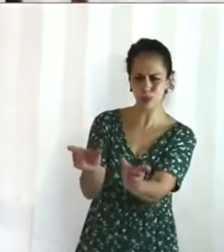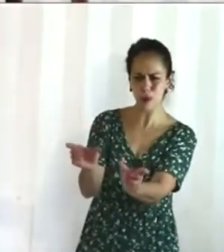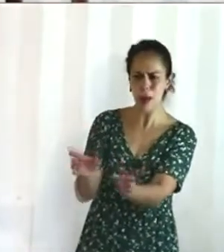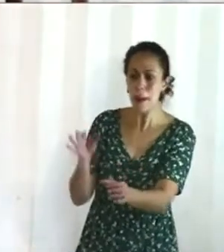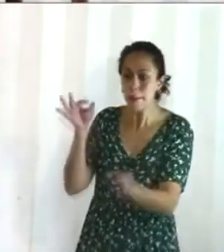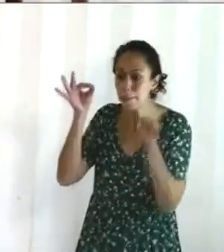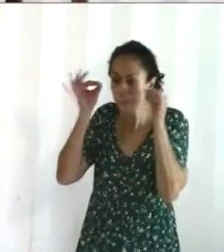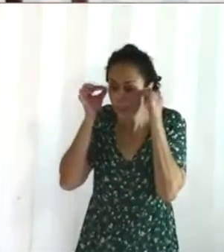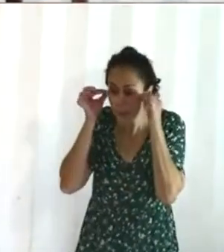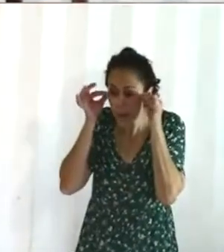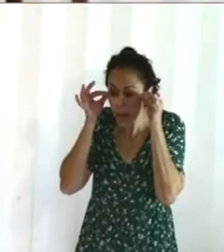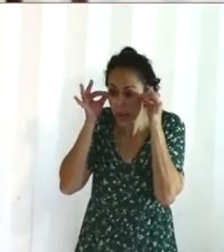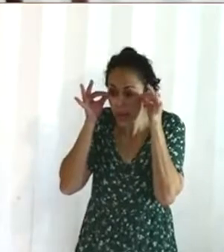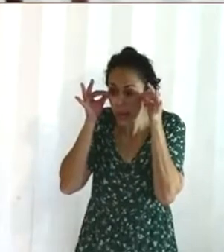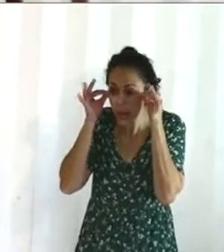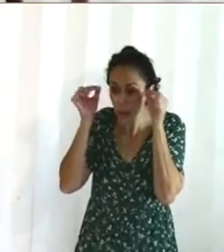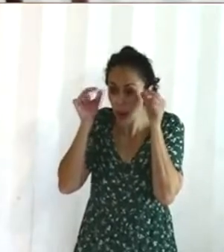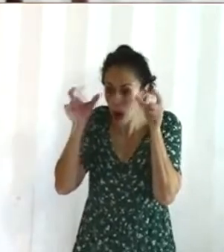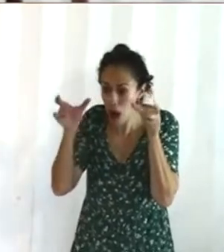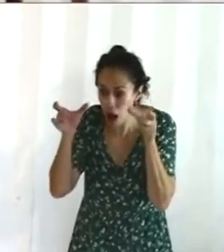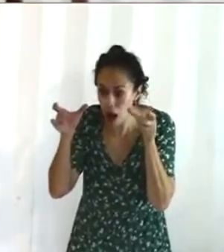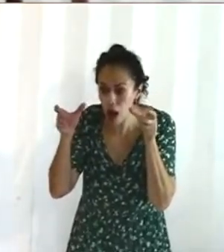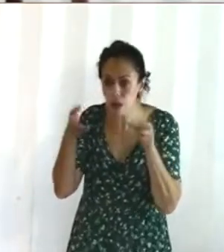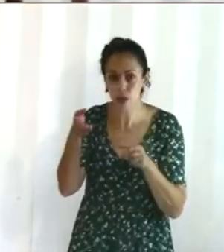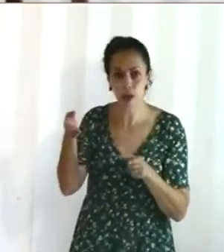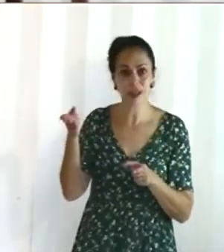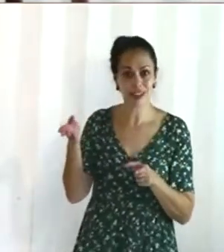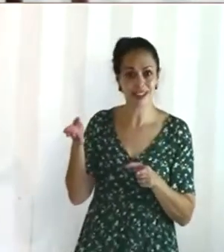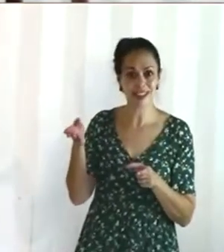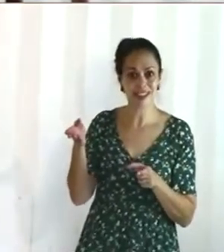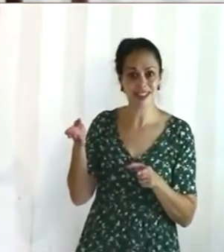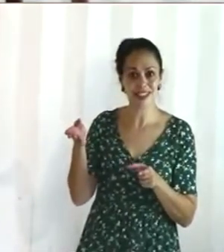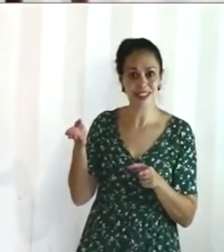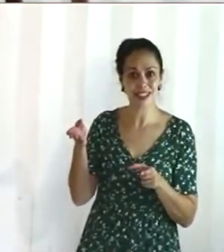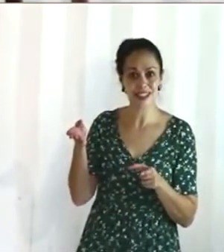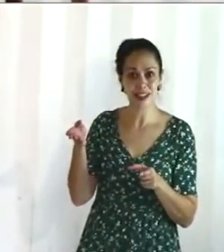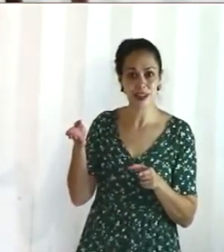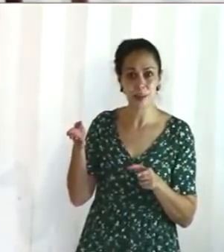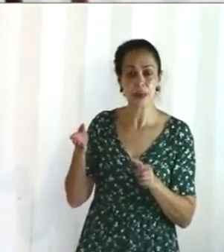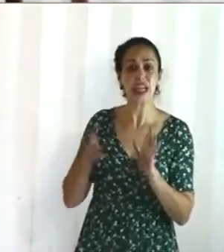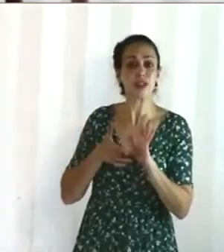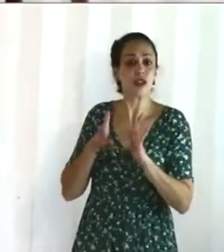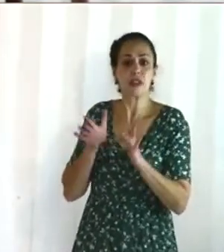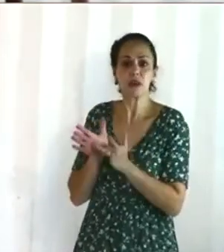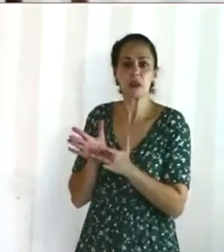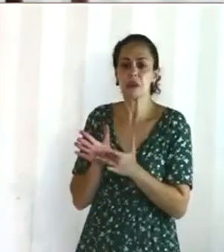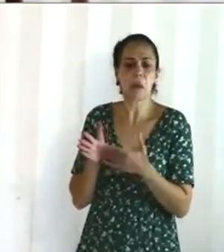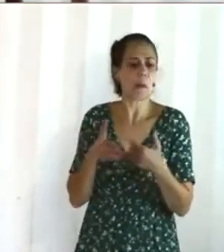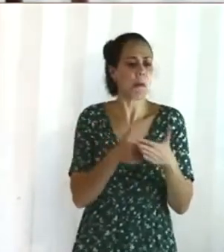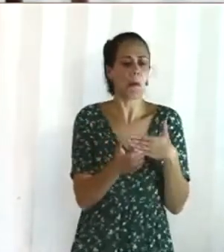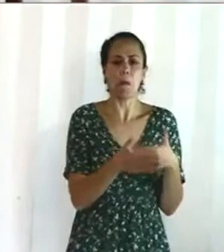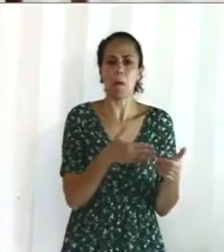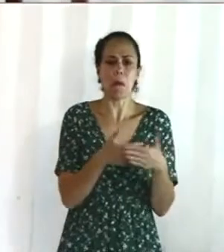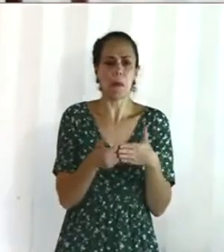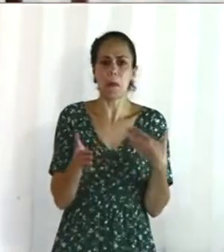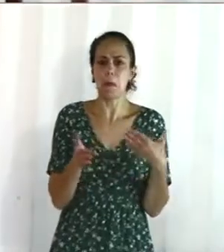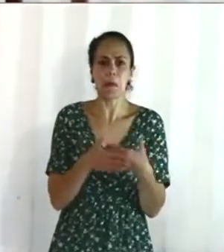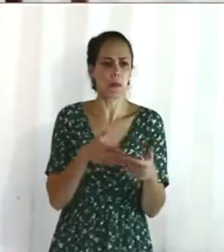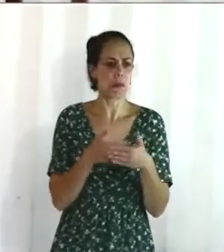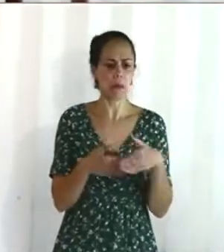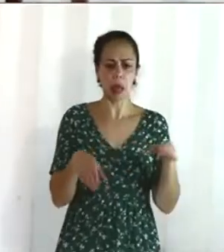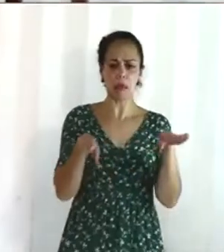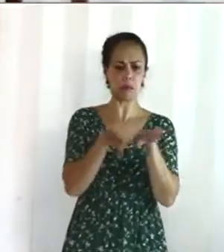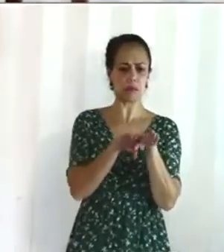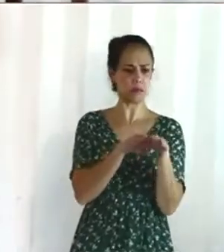Deus, ele não é apenas o verbo, mas ele é a vida. Por isso que João vai dizer que ele é